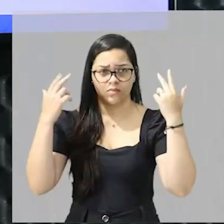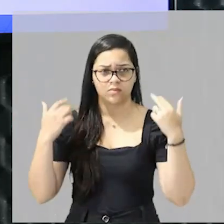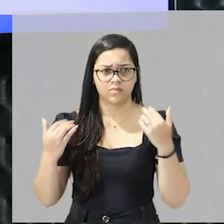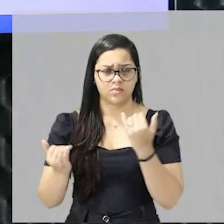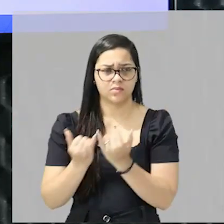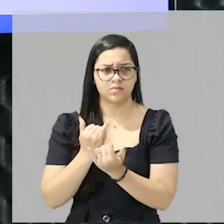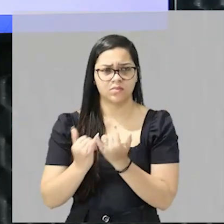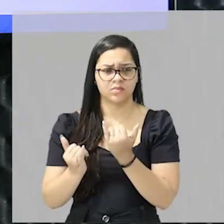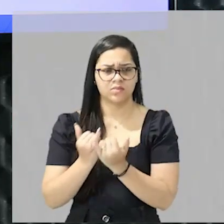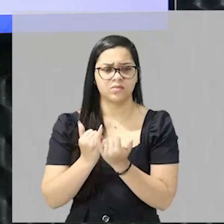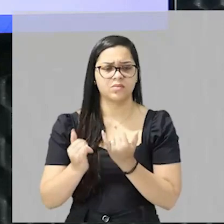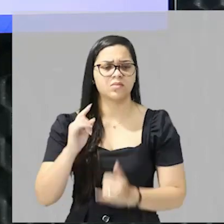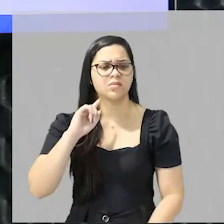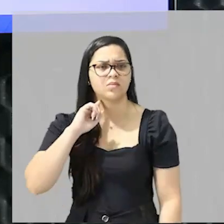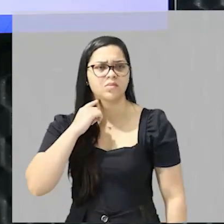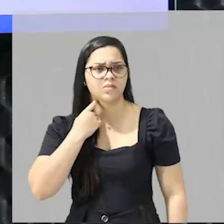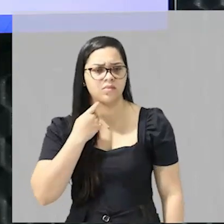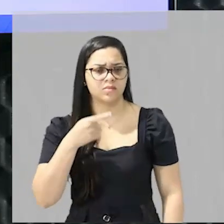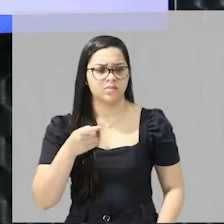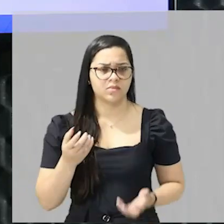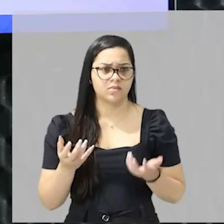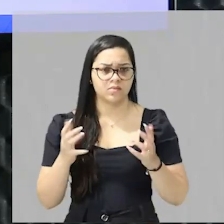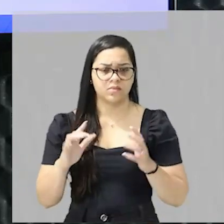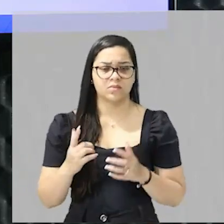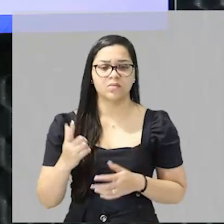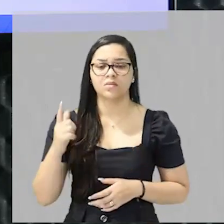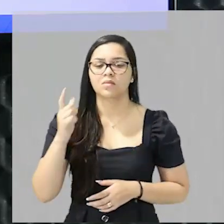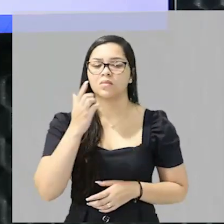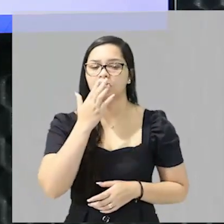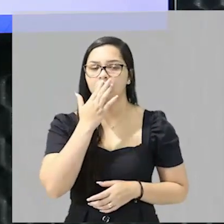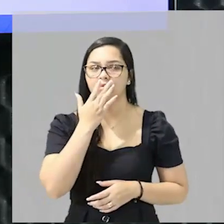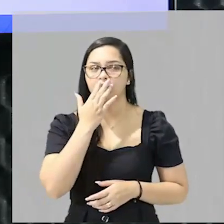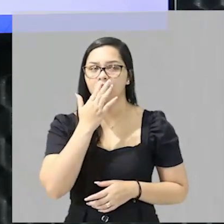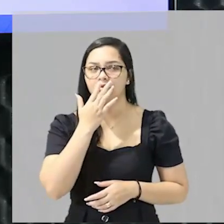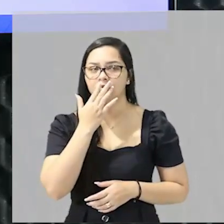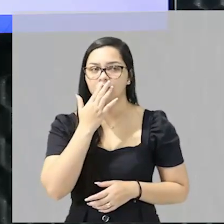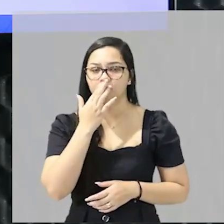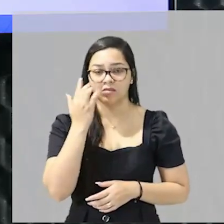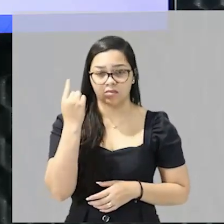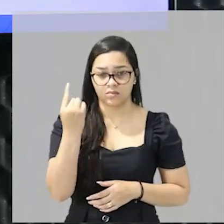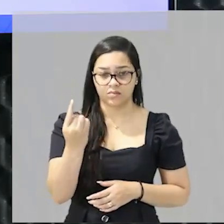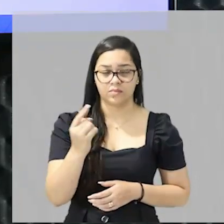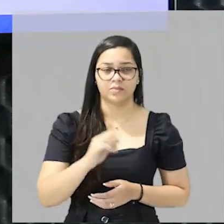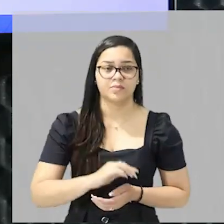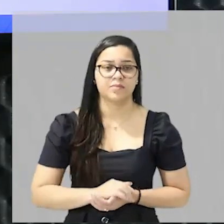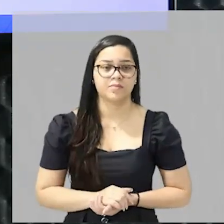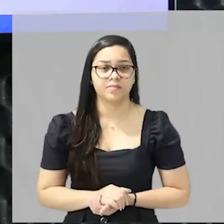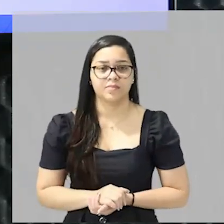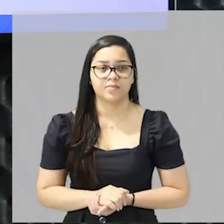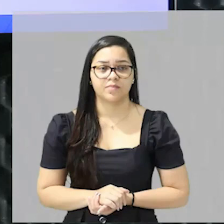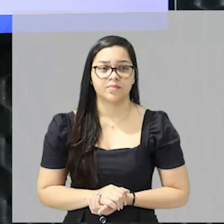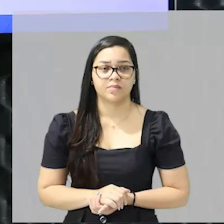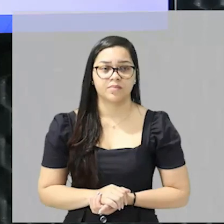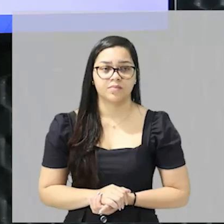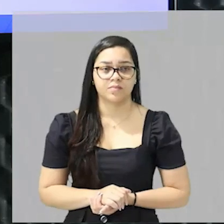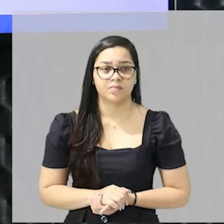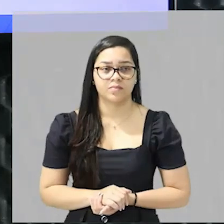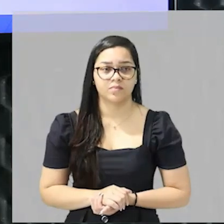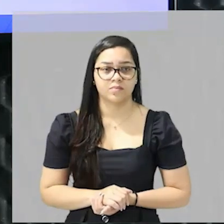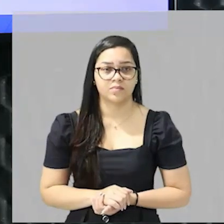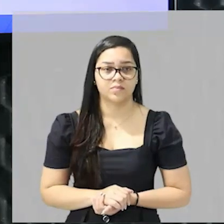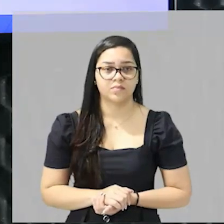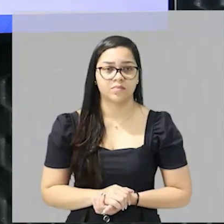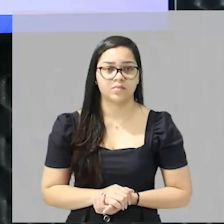parece sujo. Você não quer colocar uma outra cor? Você não quer colocar a cor 1? Isso são vocabulários que vocês